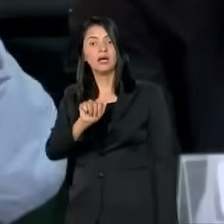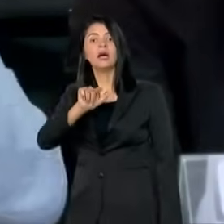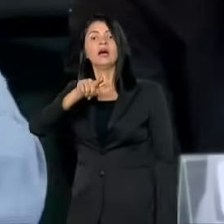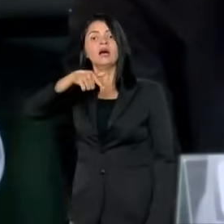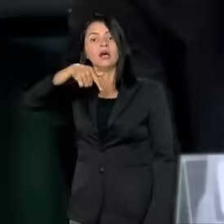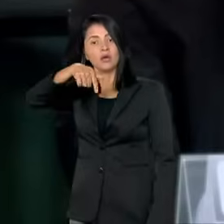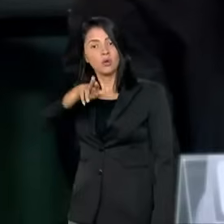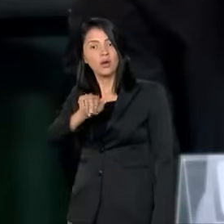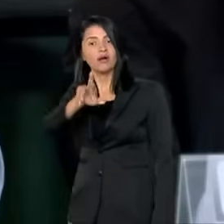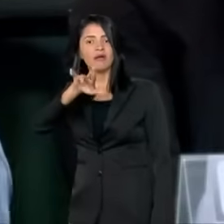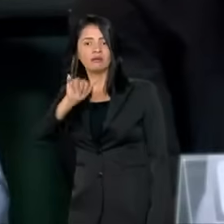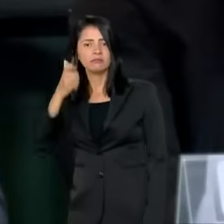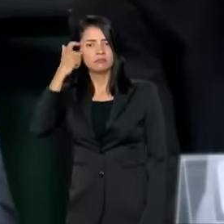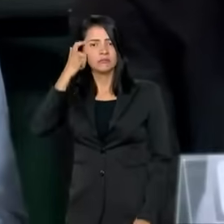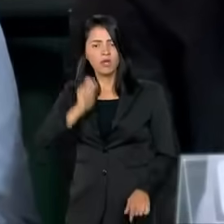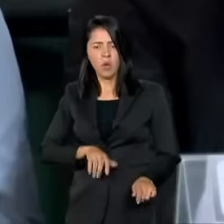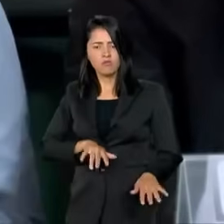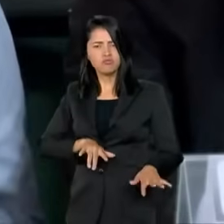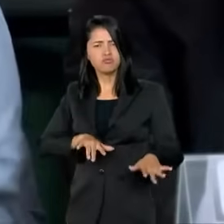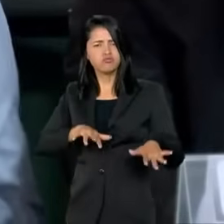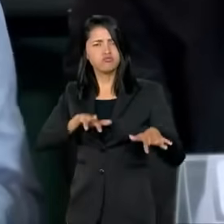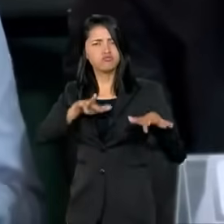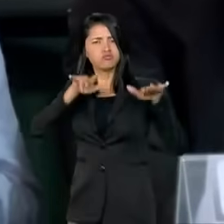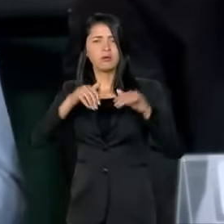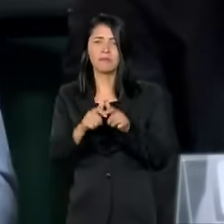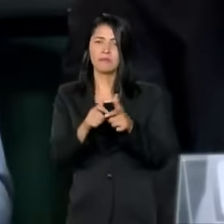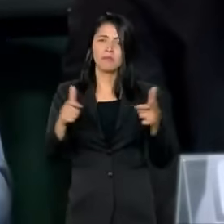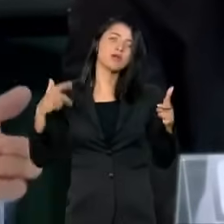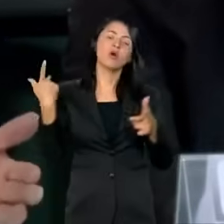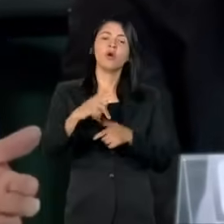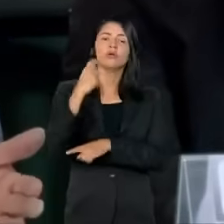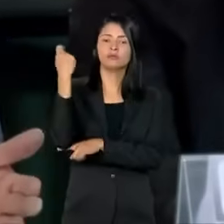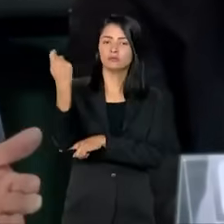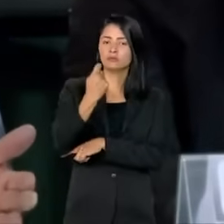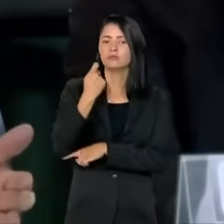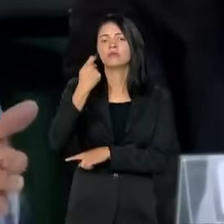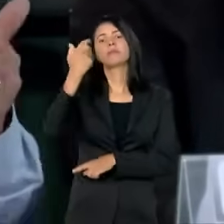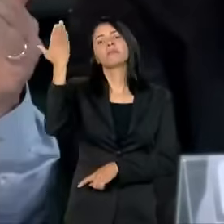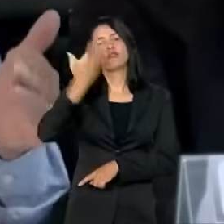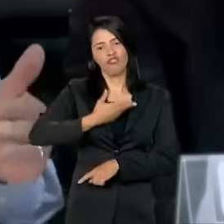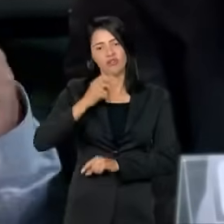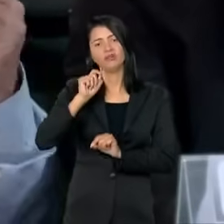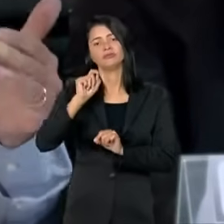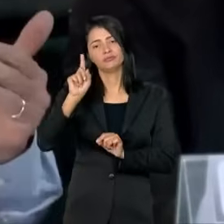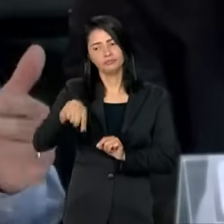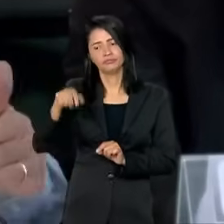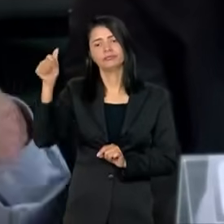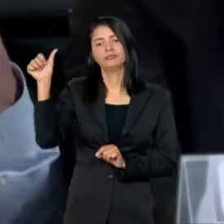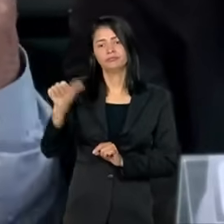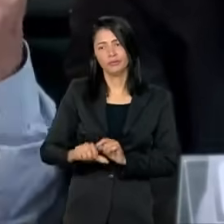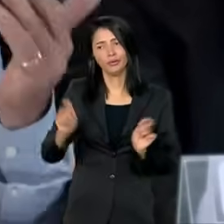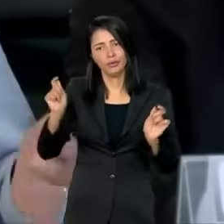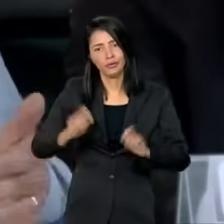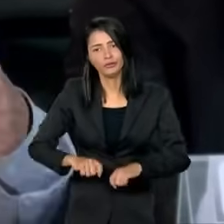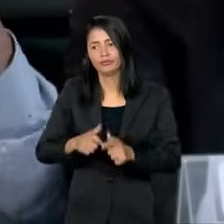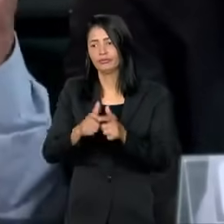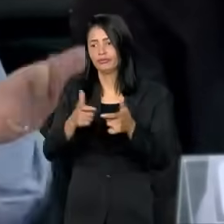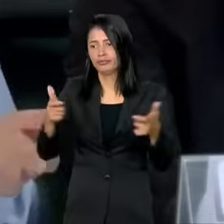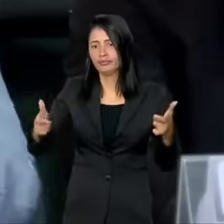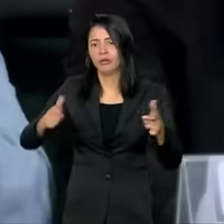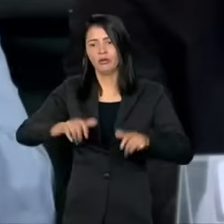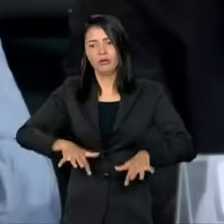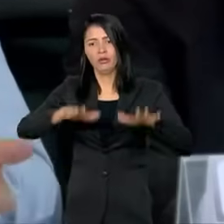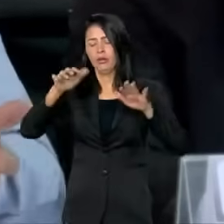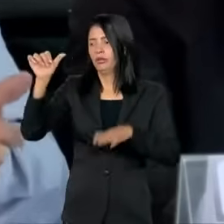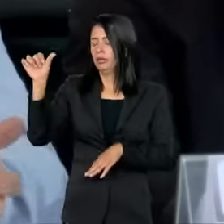maior enchente da história do Rio Grande do Sul e agora está provado que sempre é possível acontecer uma coisa maior, uma